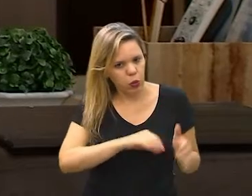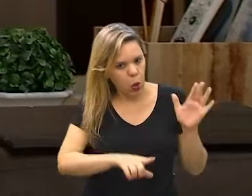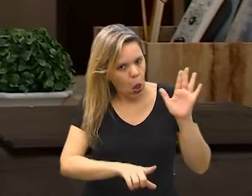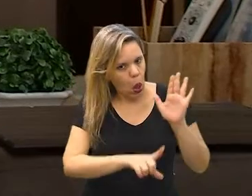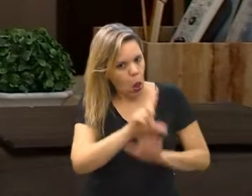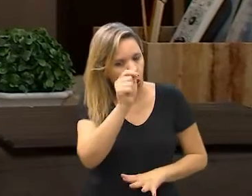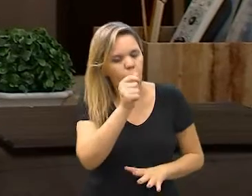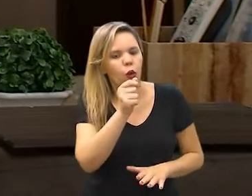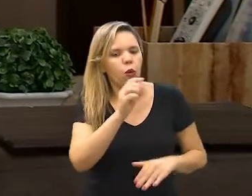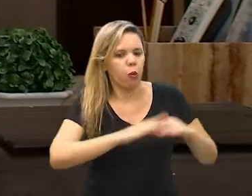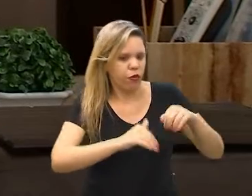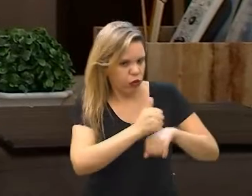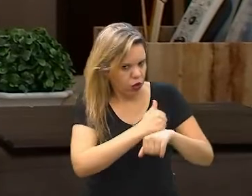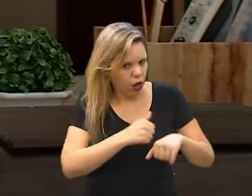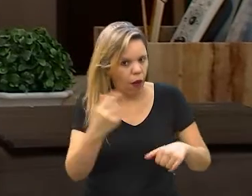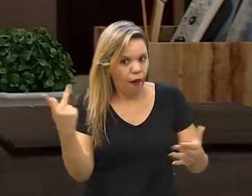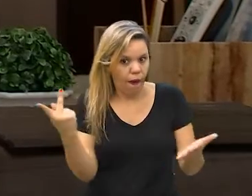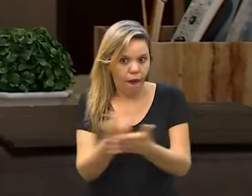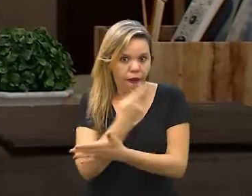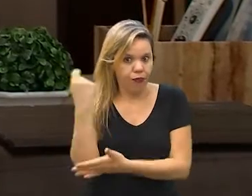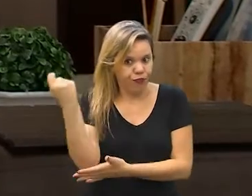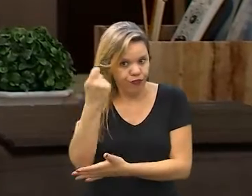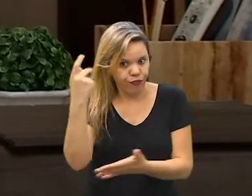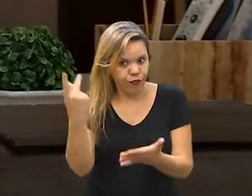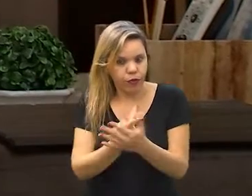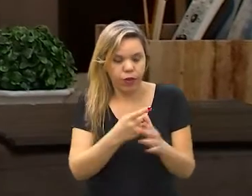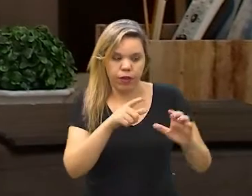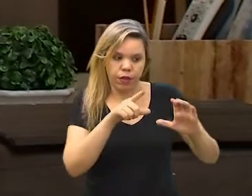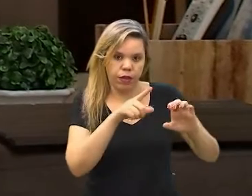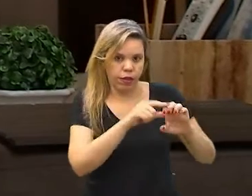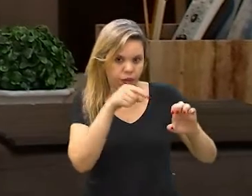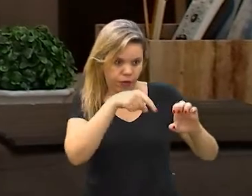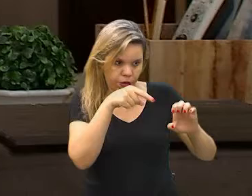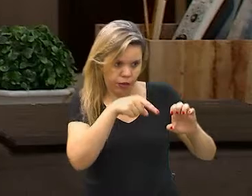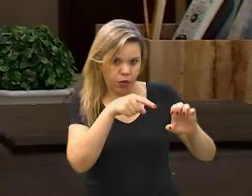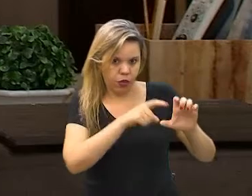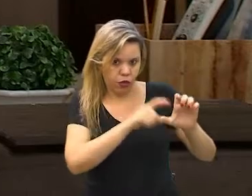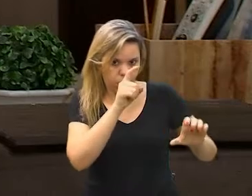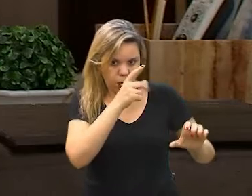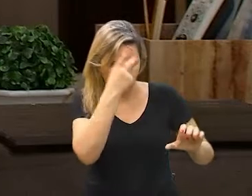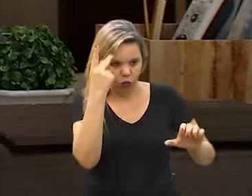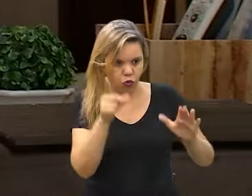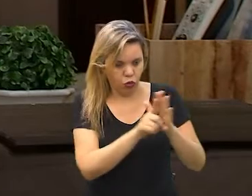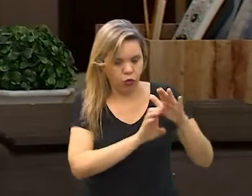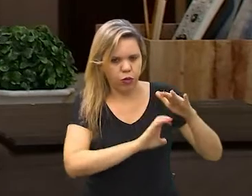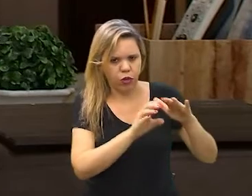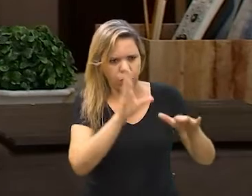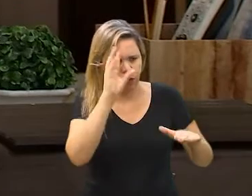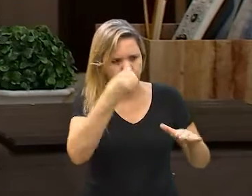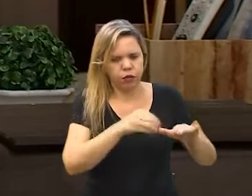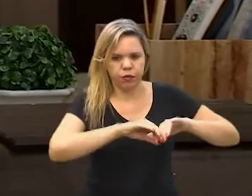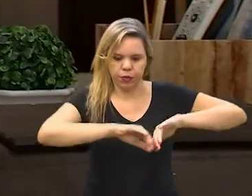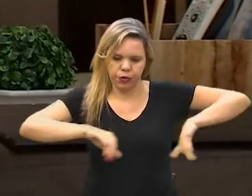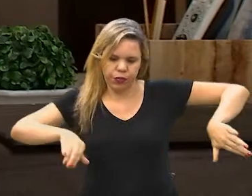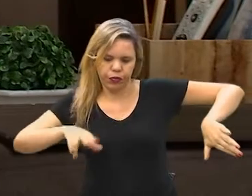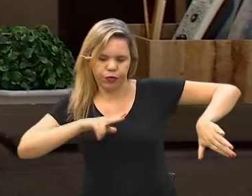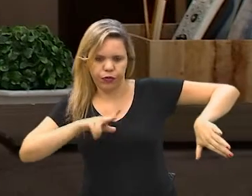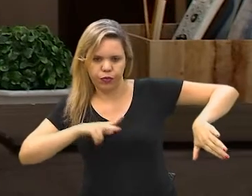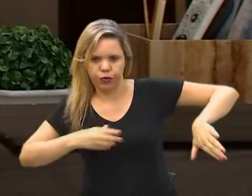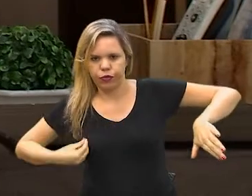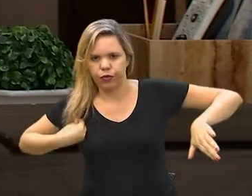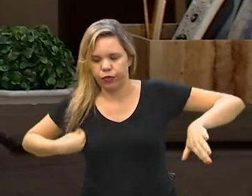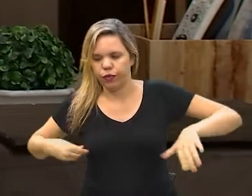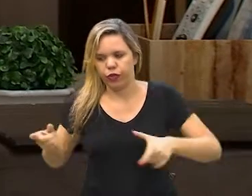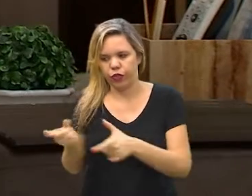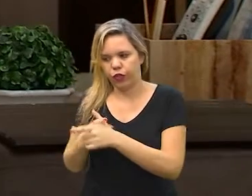esse é um erro gravíssimo, porque o autônomo ele precisa entender que ele tem a sua vida particular e pessoal com